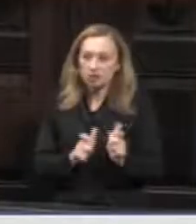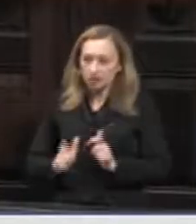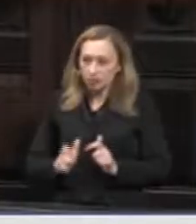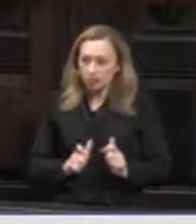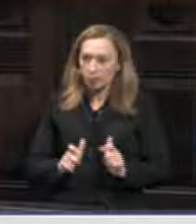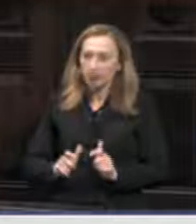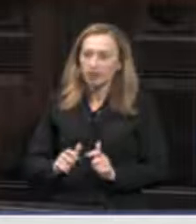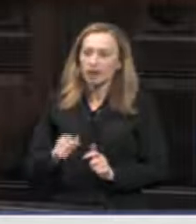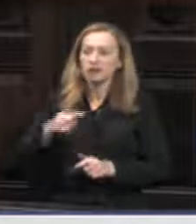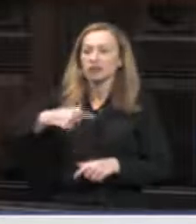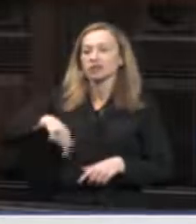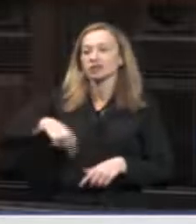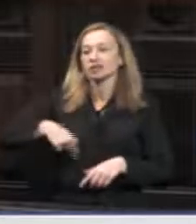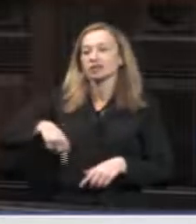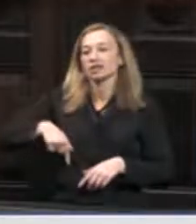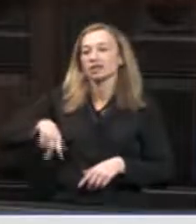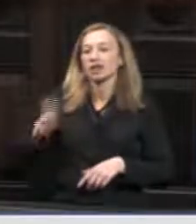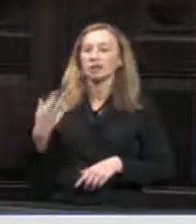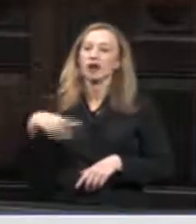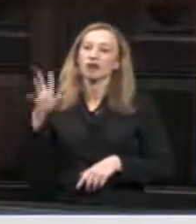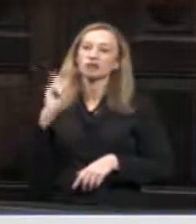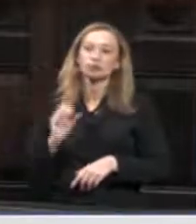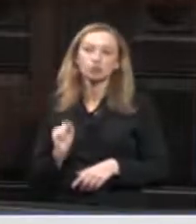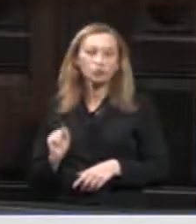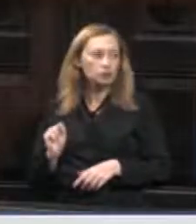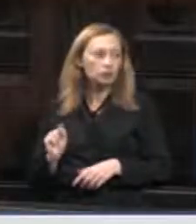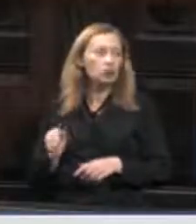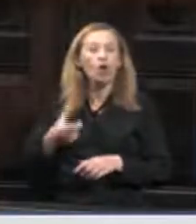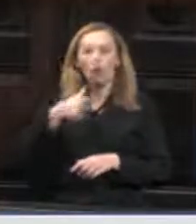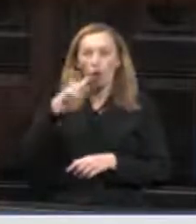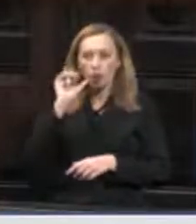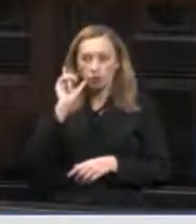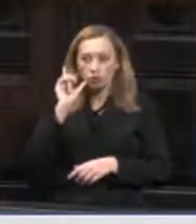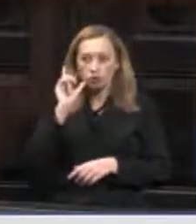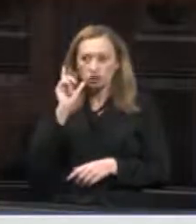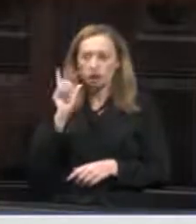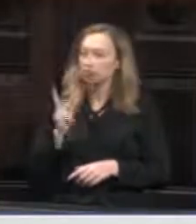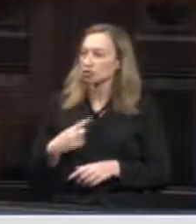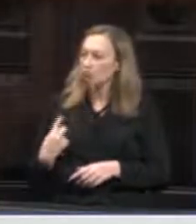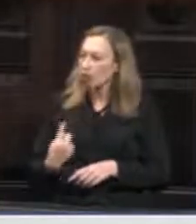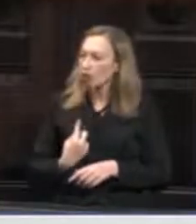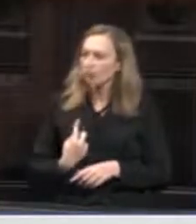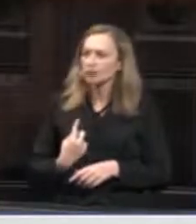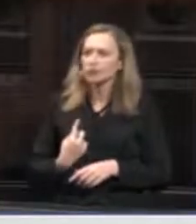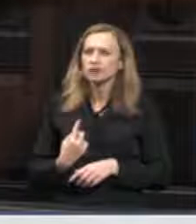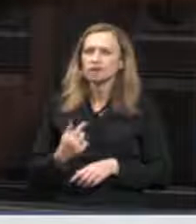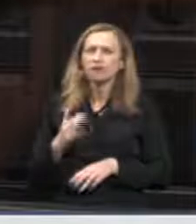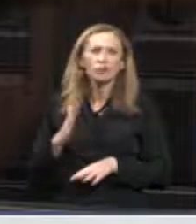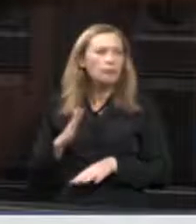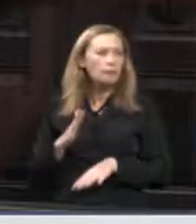Ontem, no final do dia, à tarde e noite, nós tivemos mais um